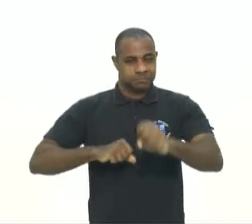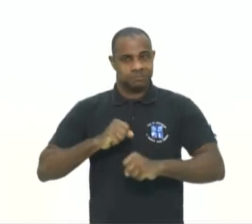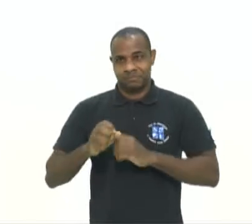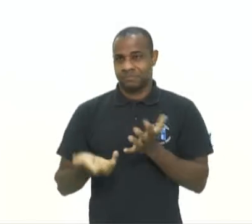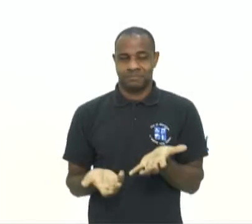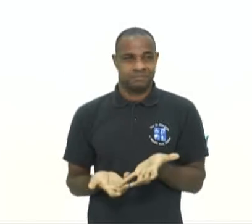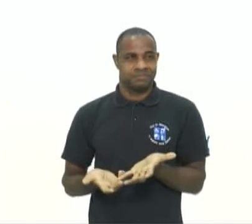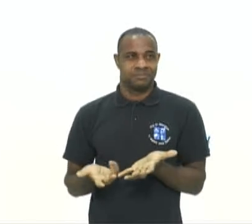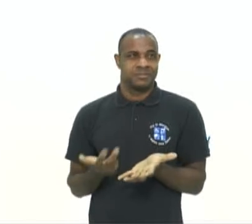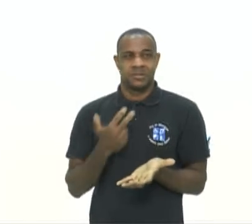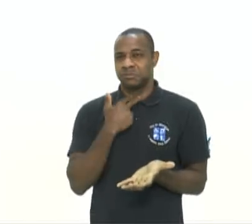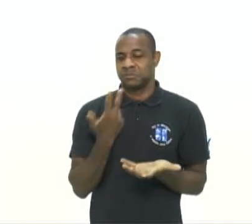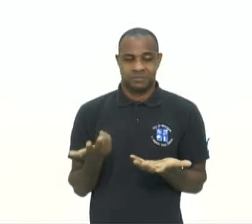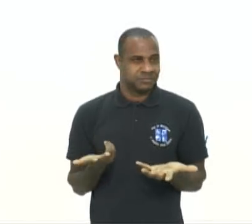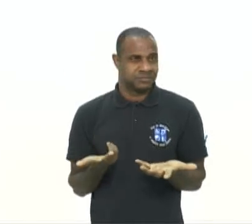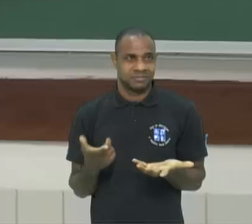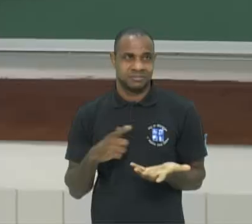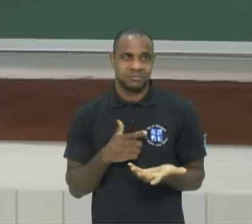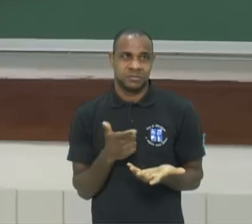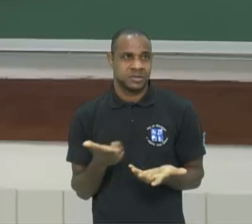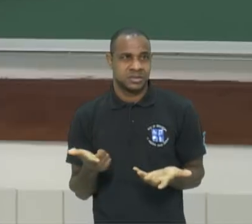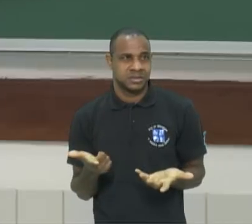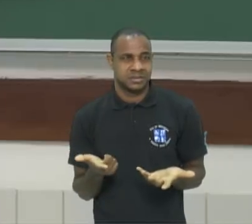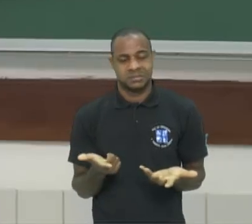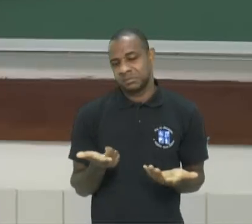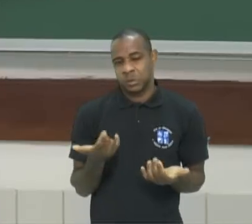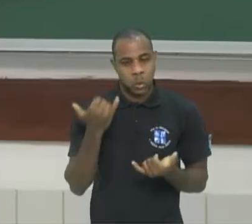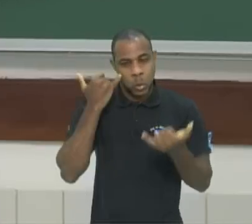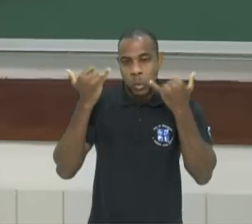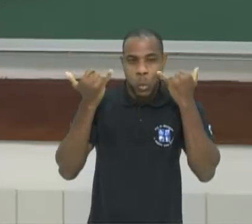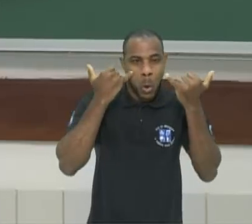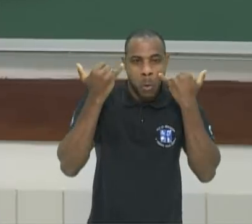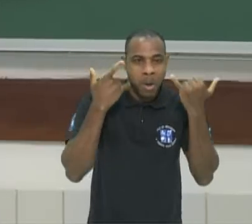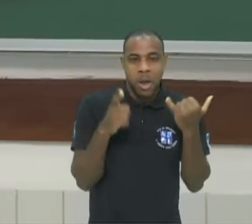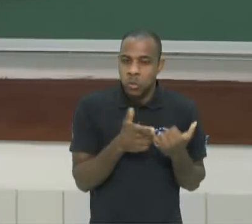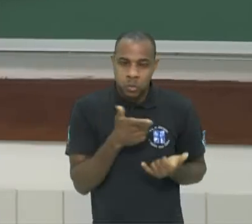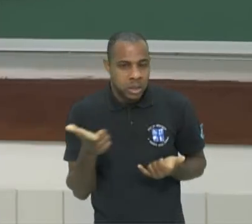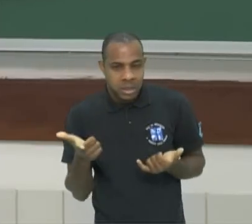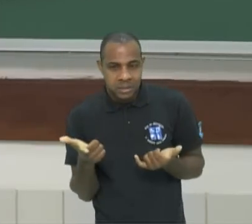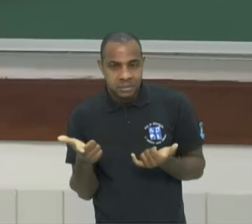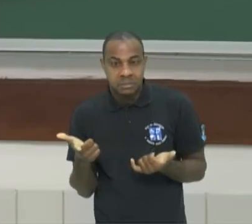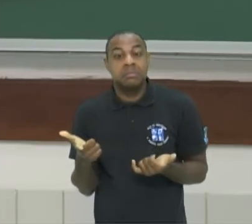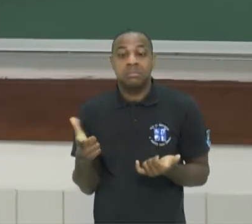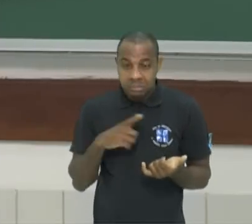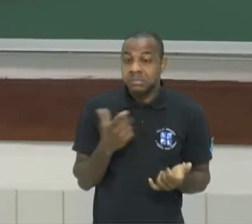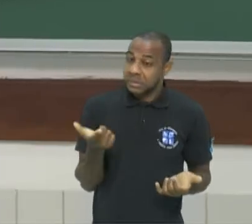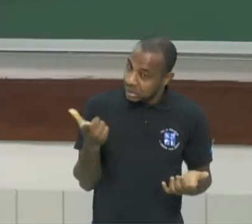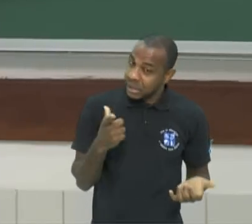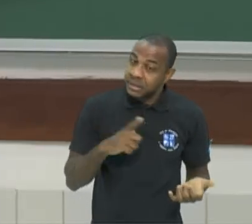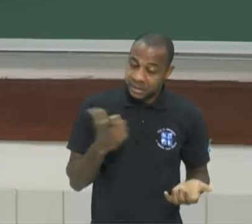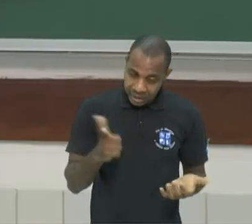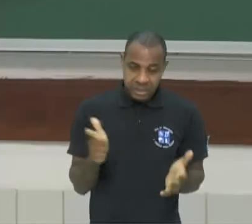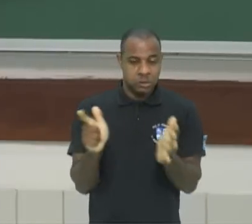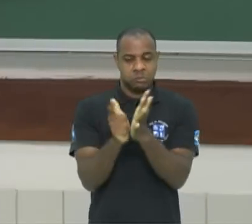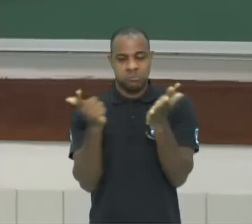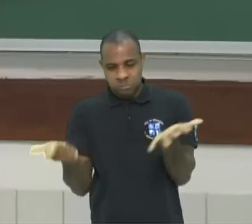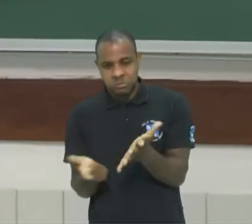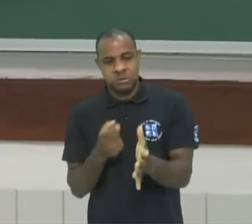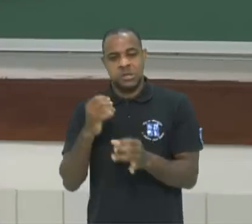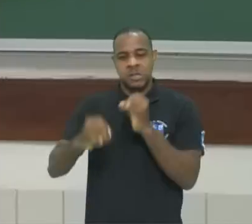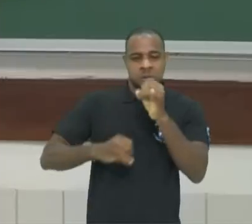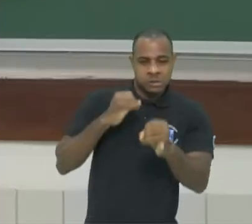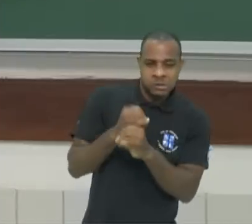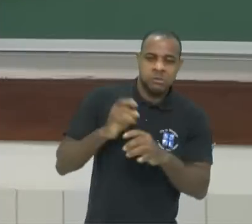dá para dizer, puxa vida, não tenho como me informar. Então, um jeitinho tem. Tem o impresso, tem o online, tem